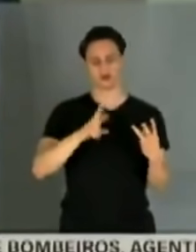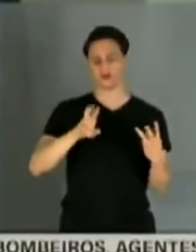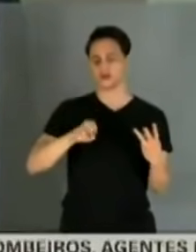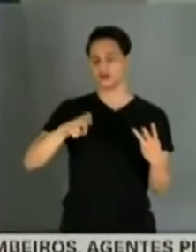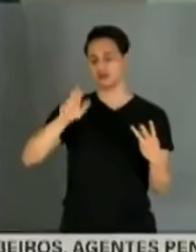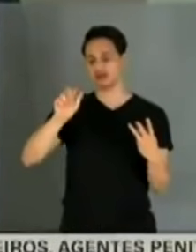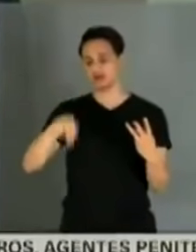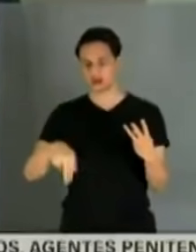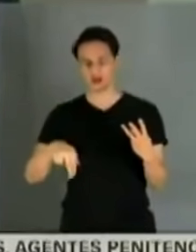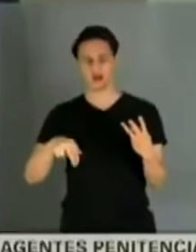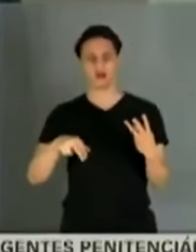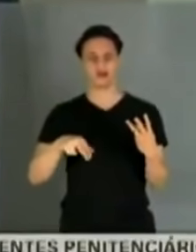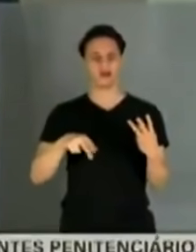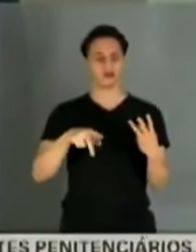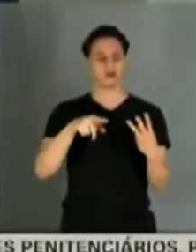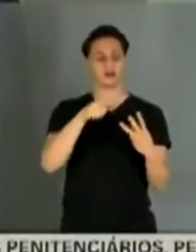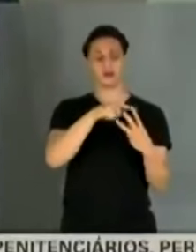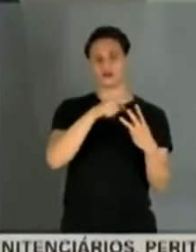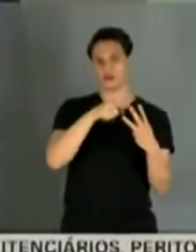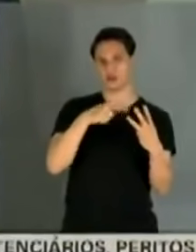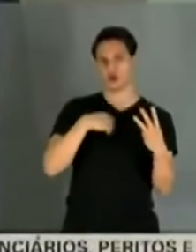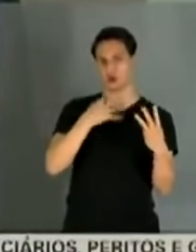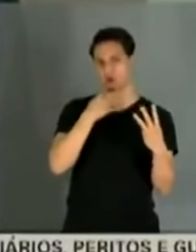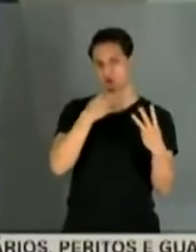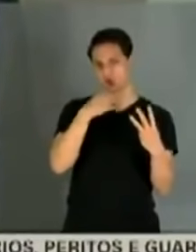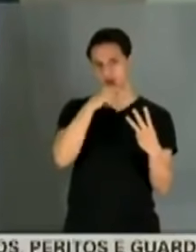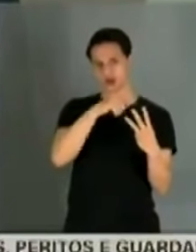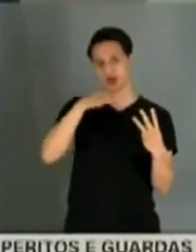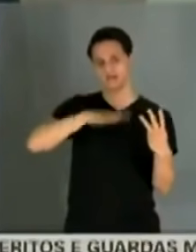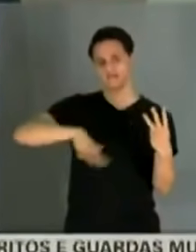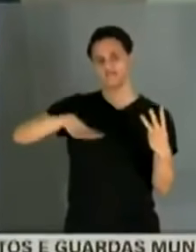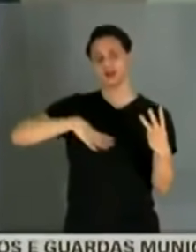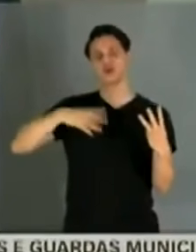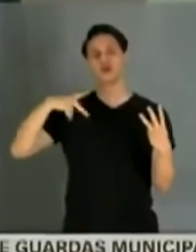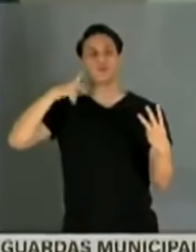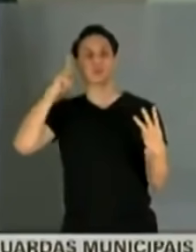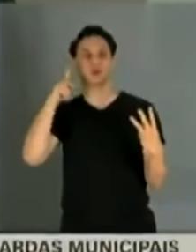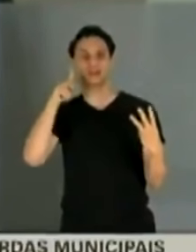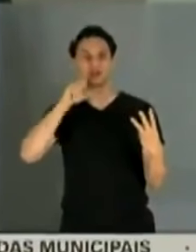declaro que os dois primeiros conheço de eventos políticos e sociais,